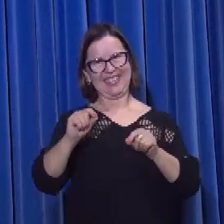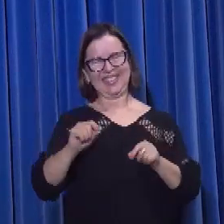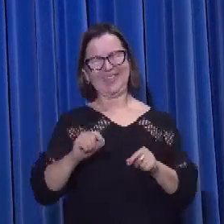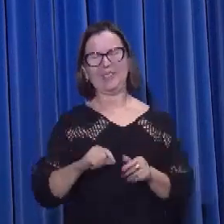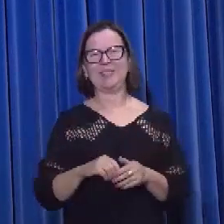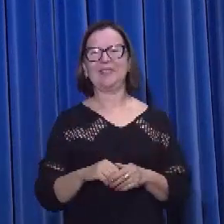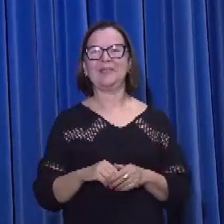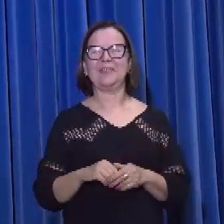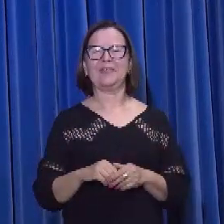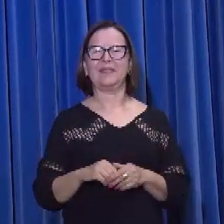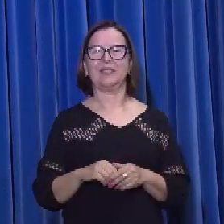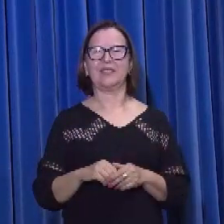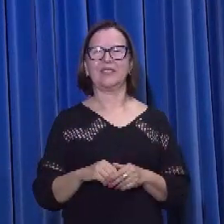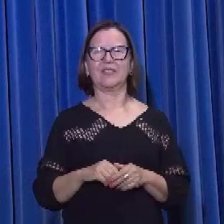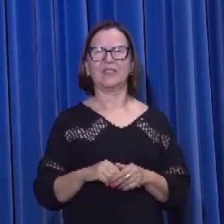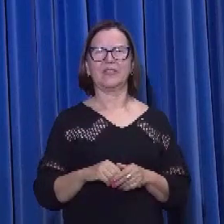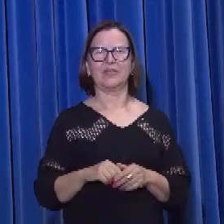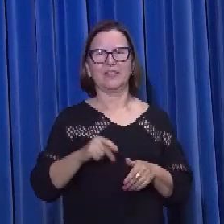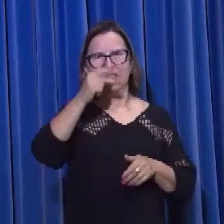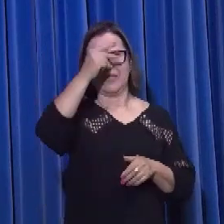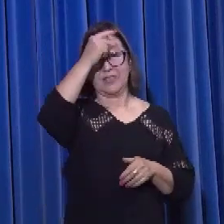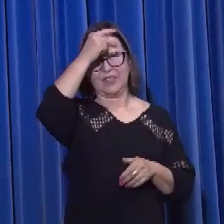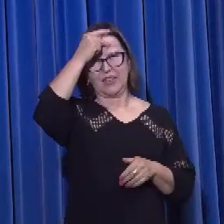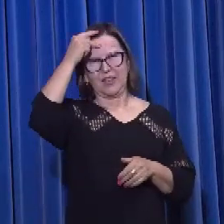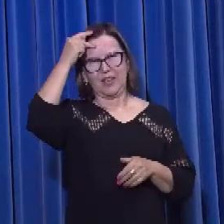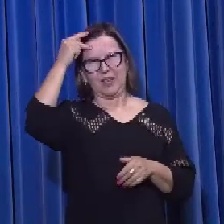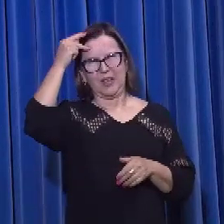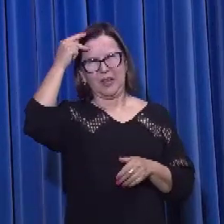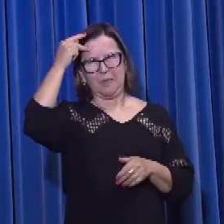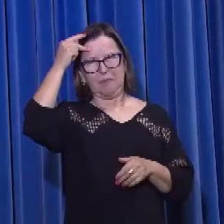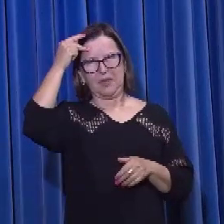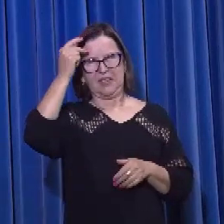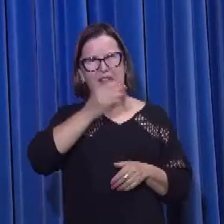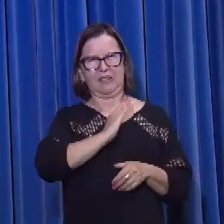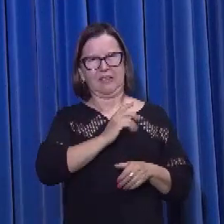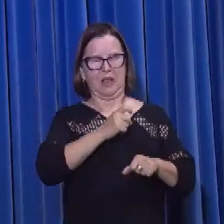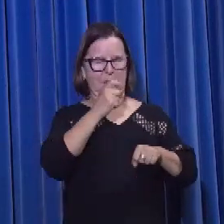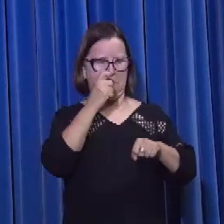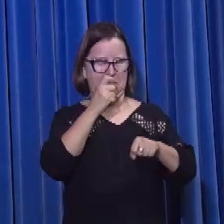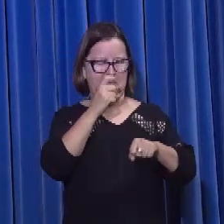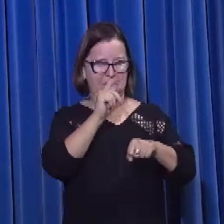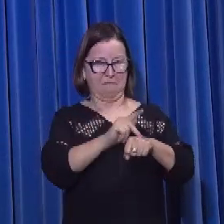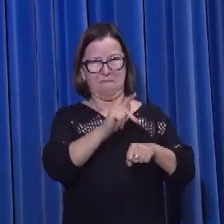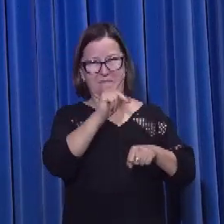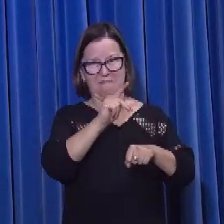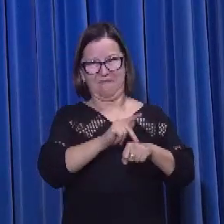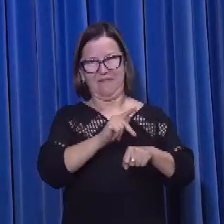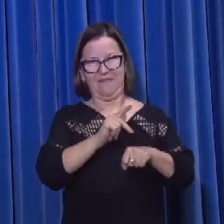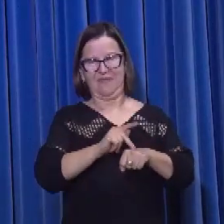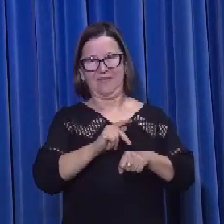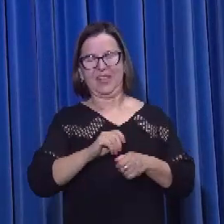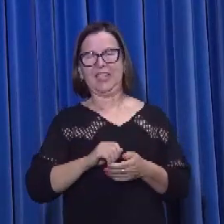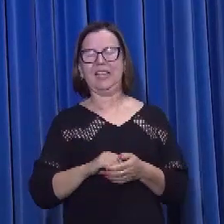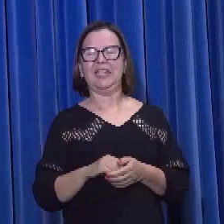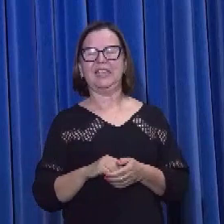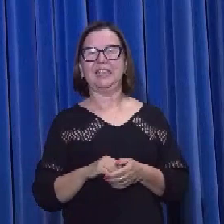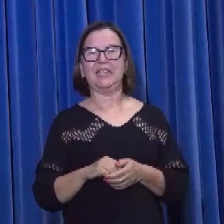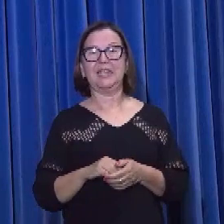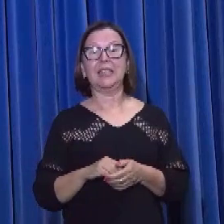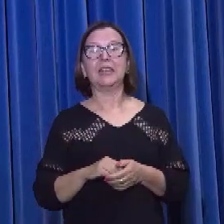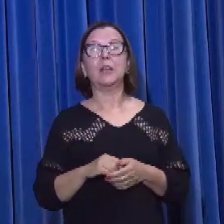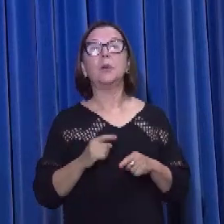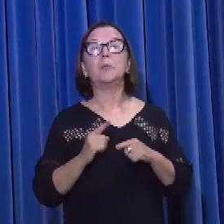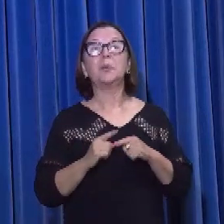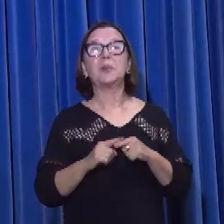O homem de dura cerviz é o homem de coração de pedra. Lembra do terreno de pedra? Que está morto espiritualmente. Lembra